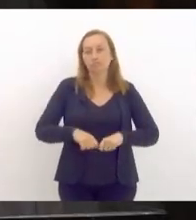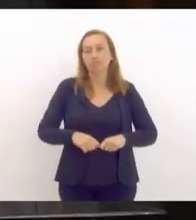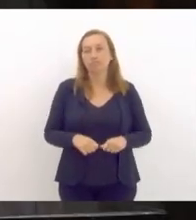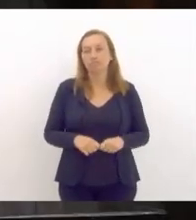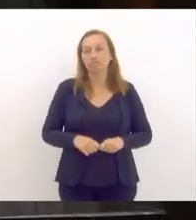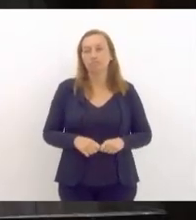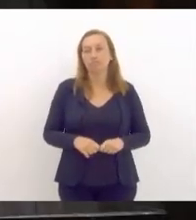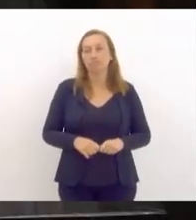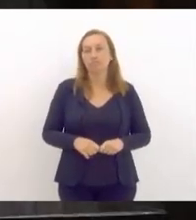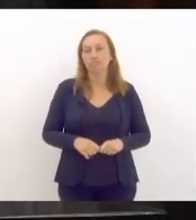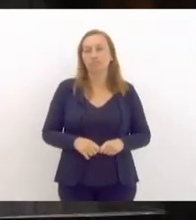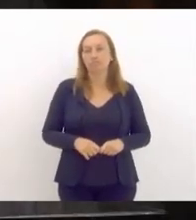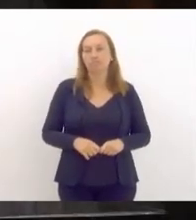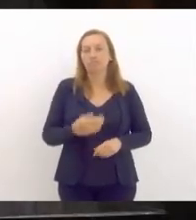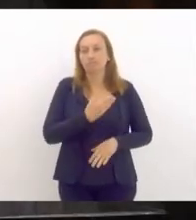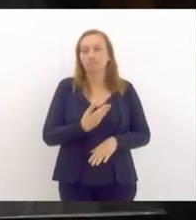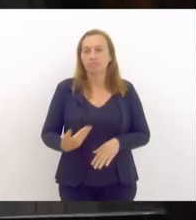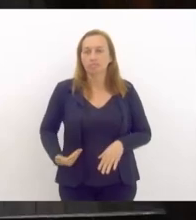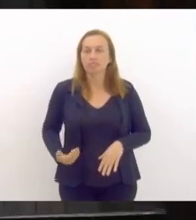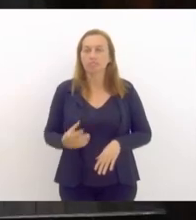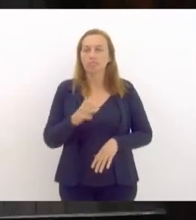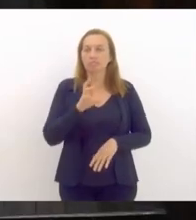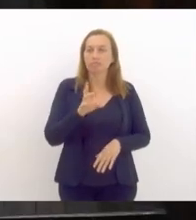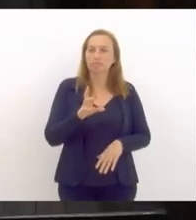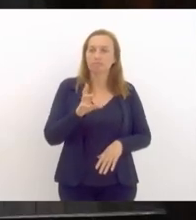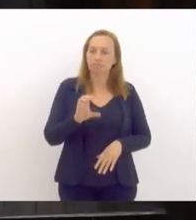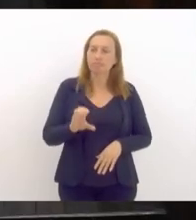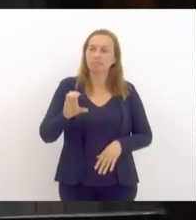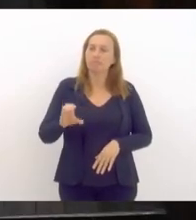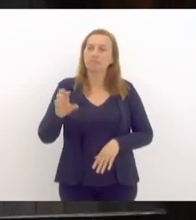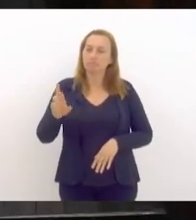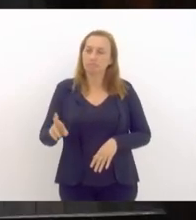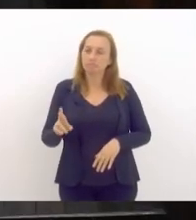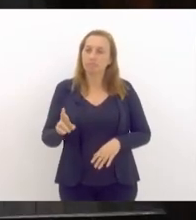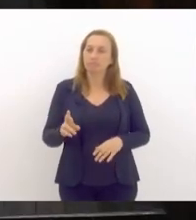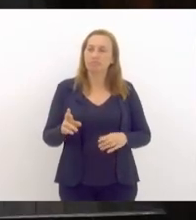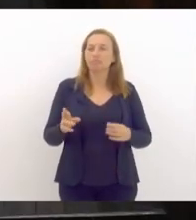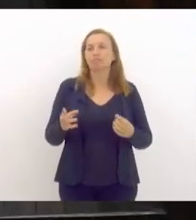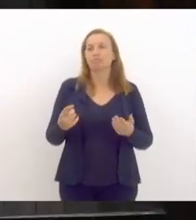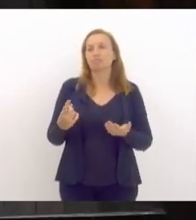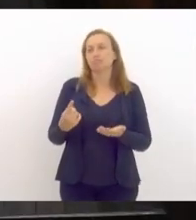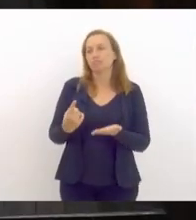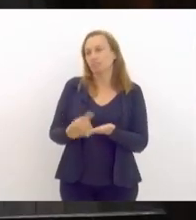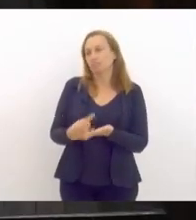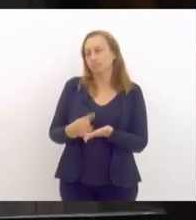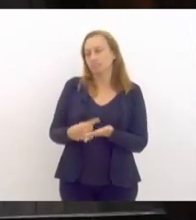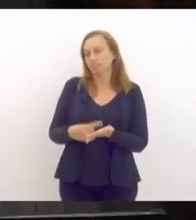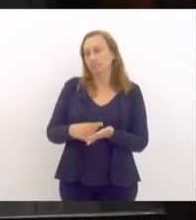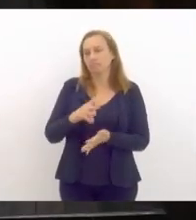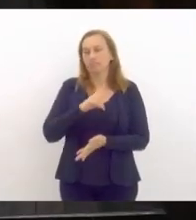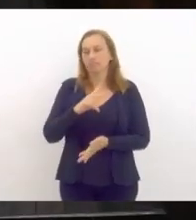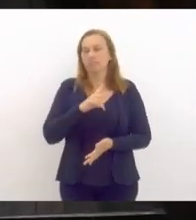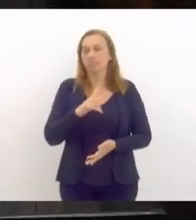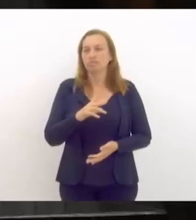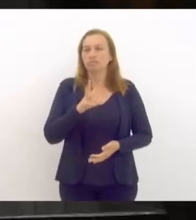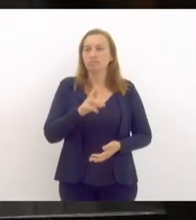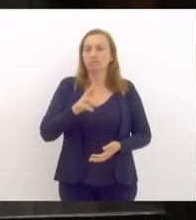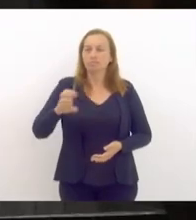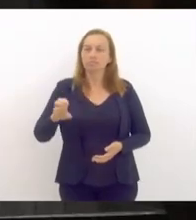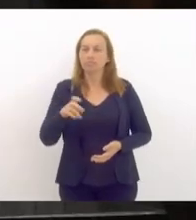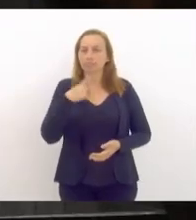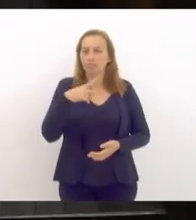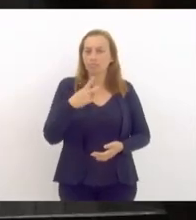é muito grave porque o governo é CCR fecharam um acordo entre si porque a CCR indica uma dívida